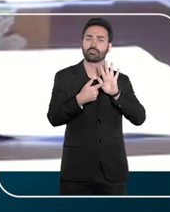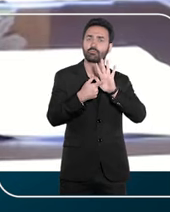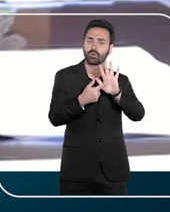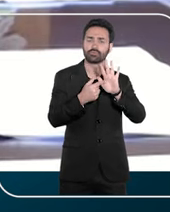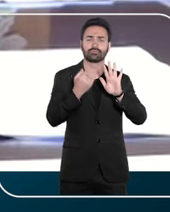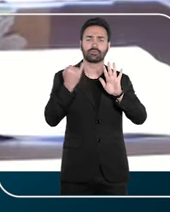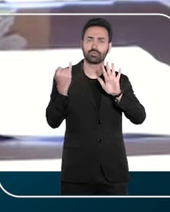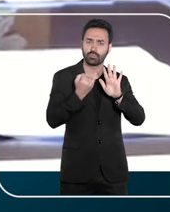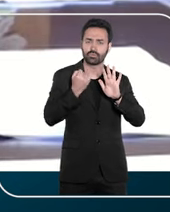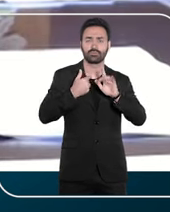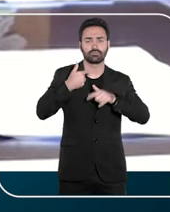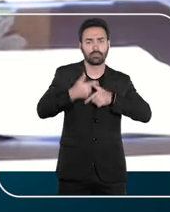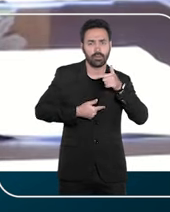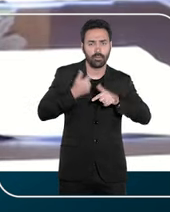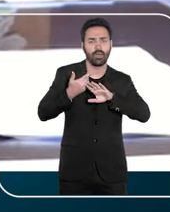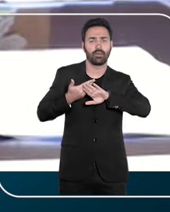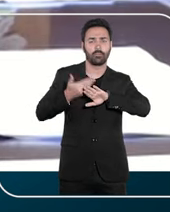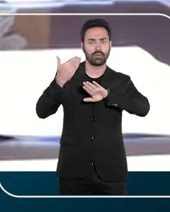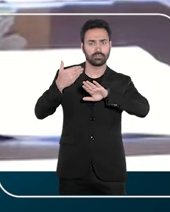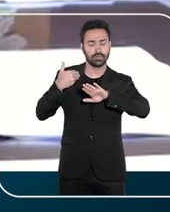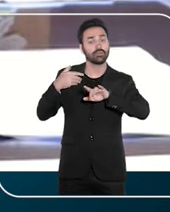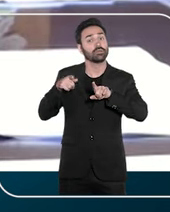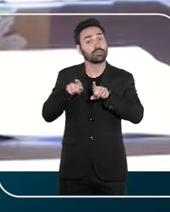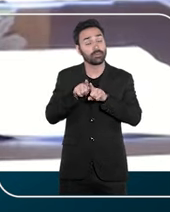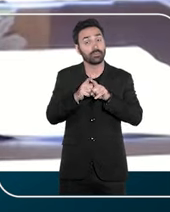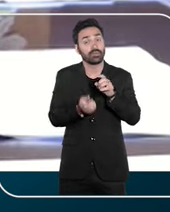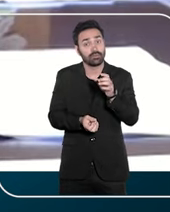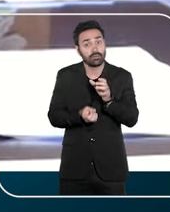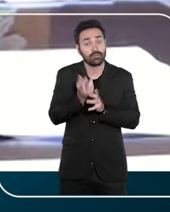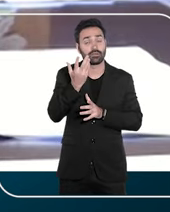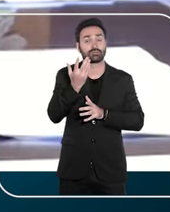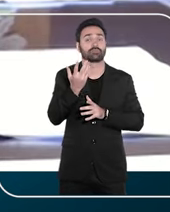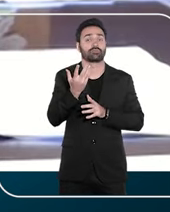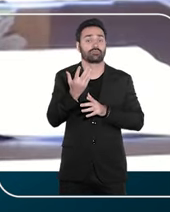passado e da criação destes